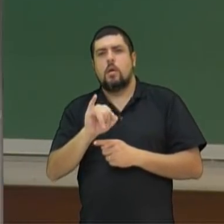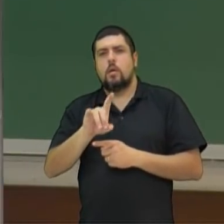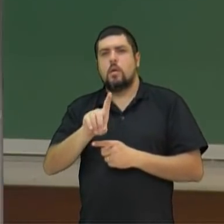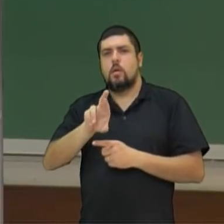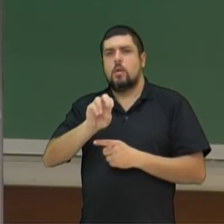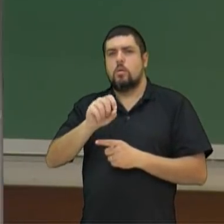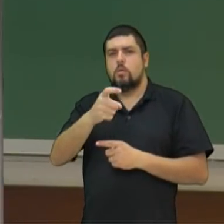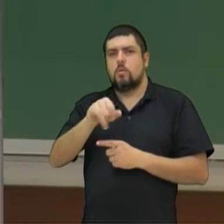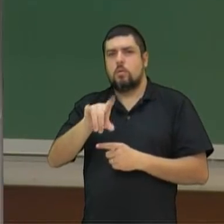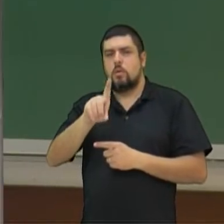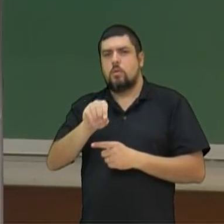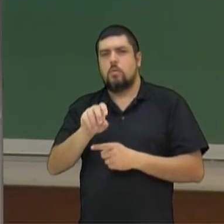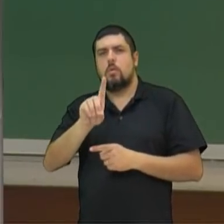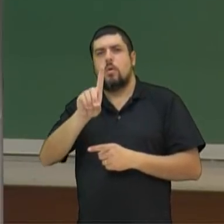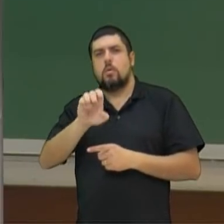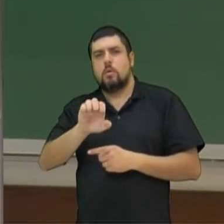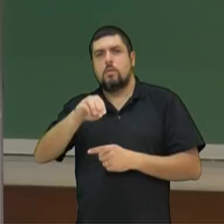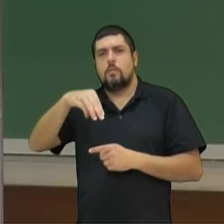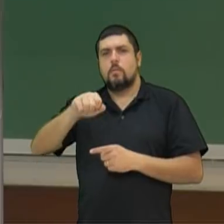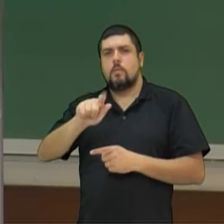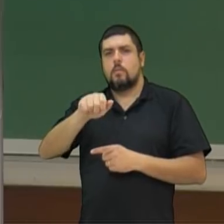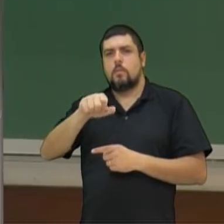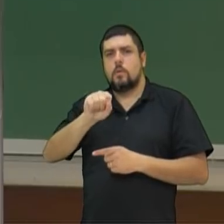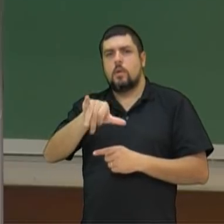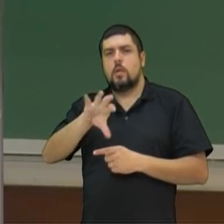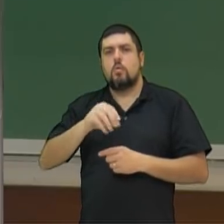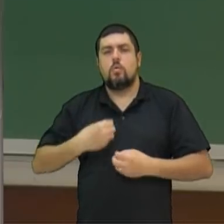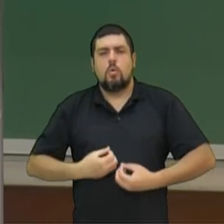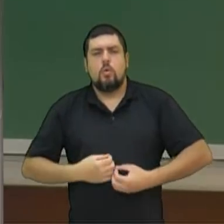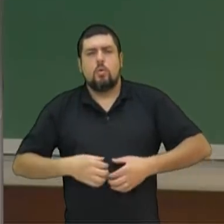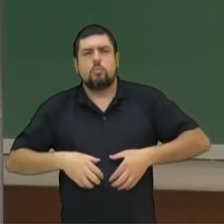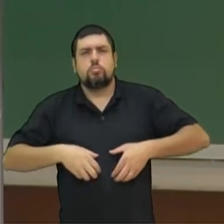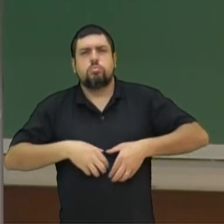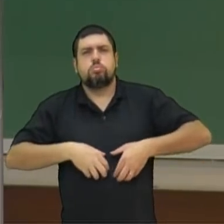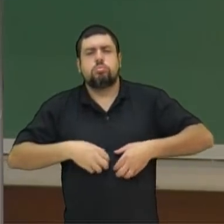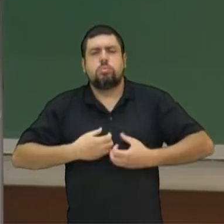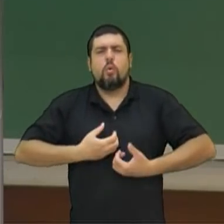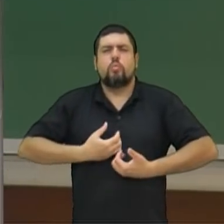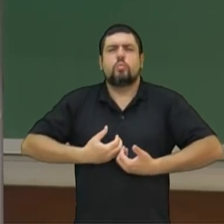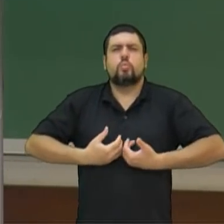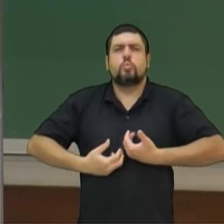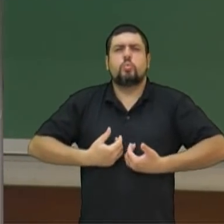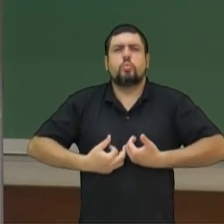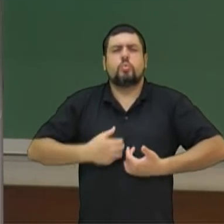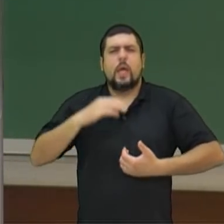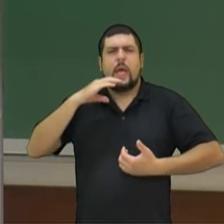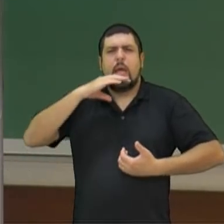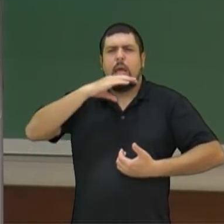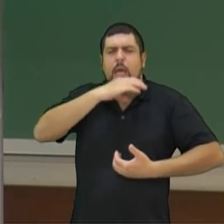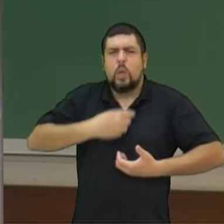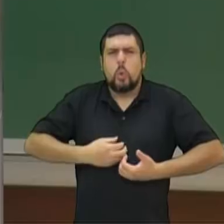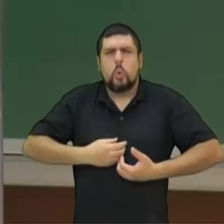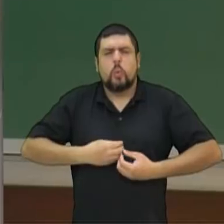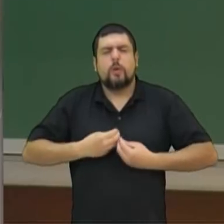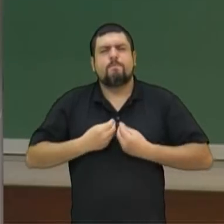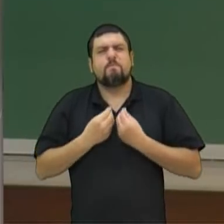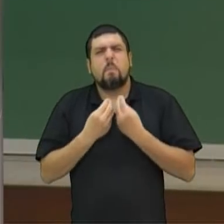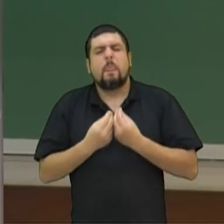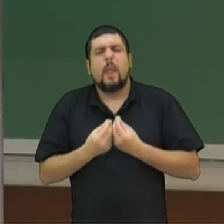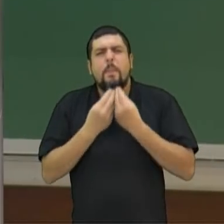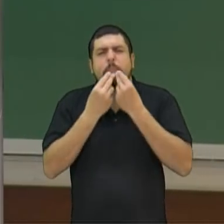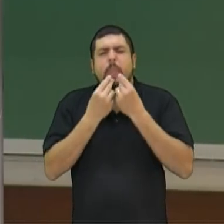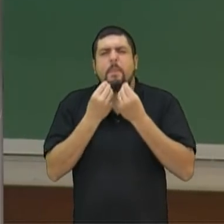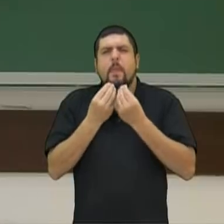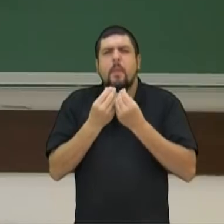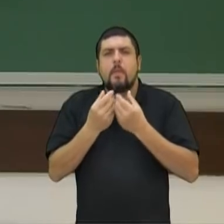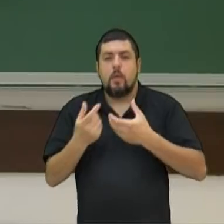como antiácido para problemas de estômago. Dá para usar para limpar alguns metais, para fabricar pasta de dente, para